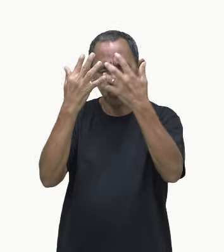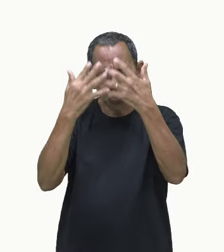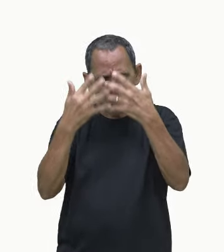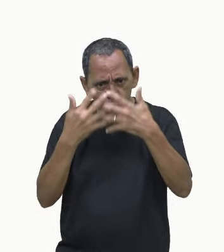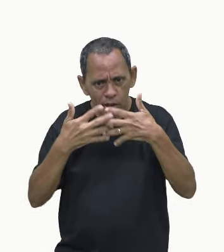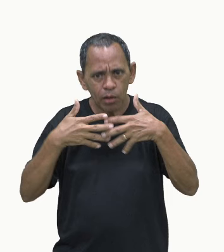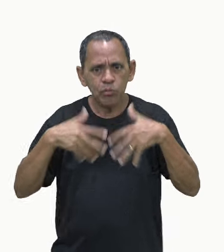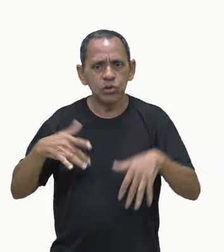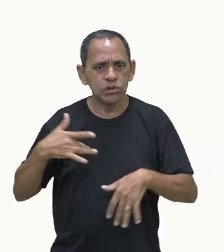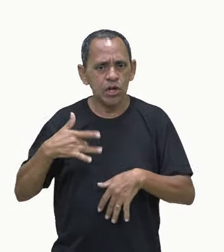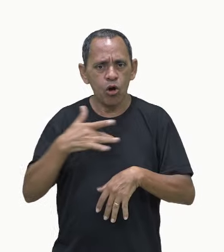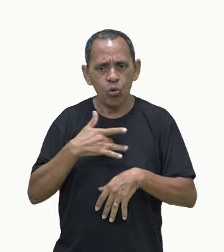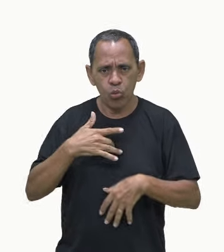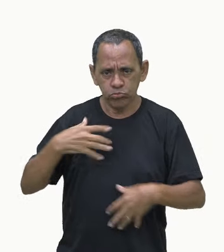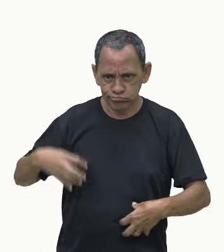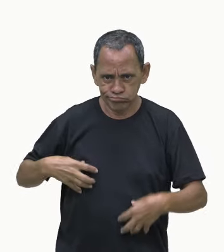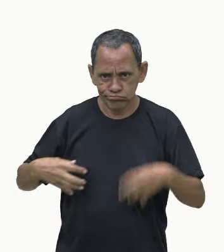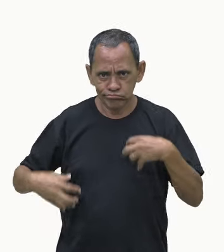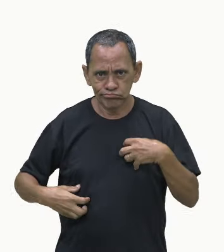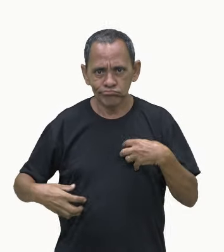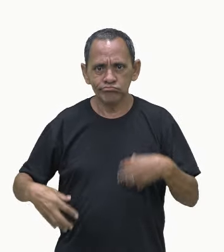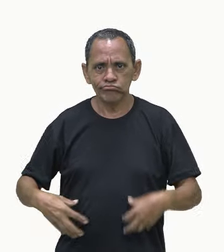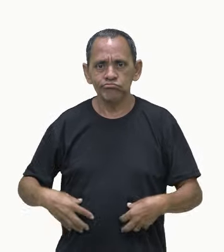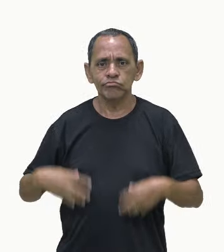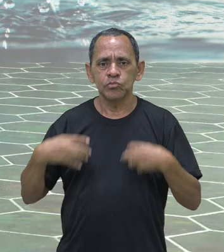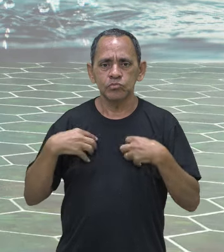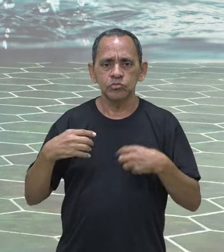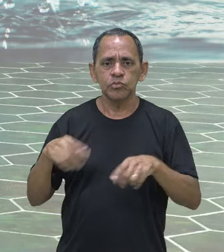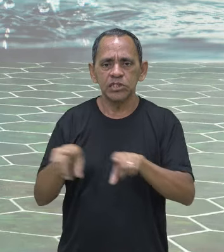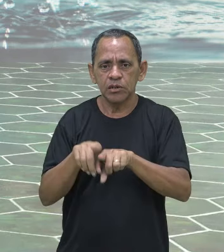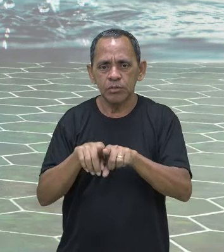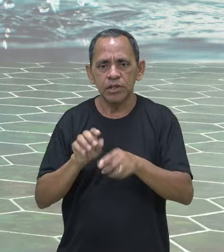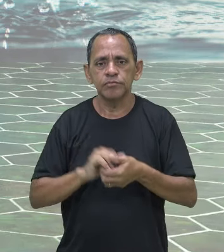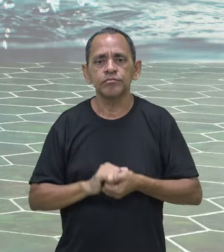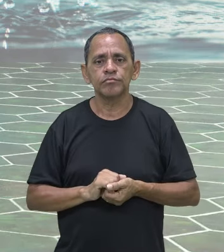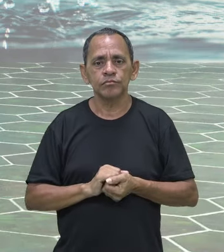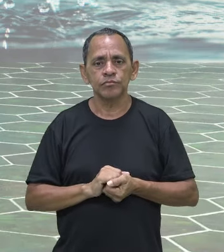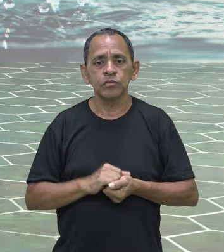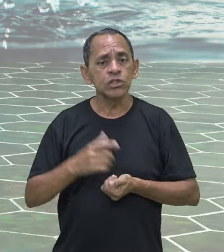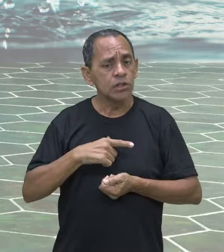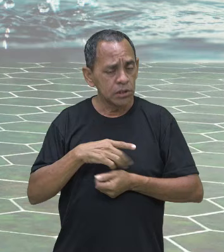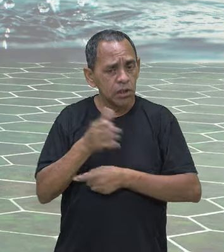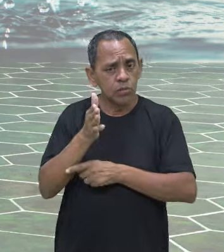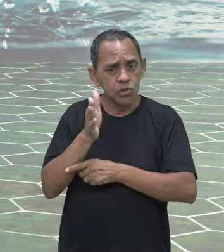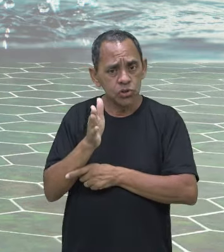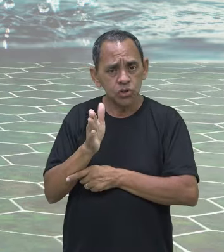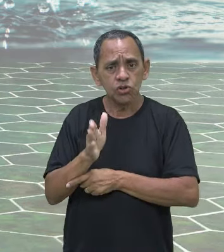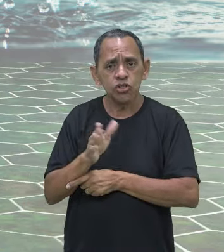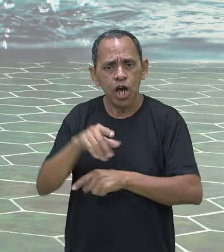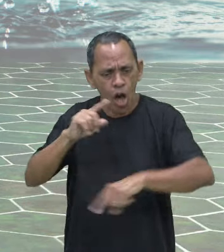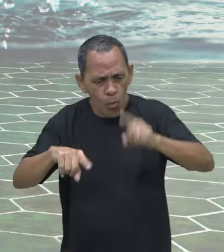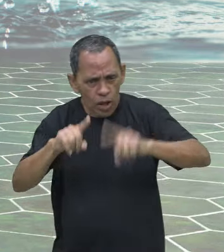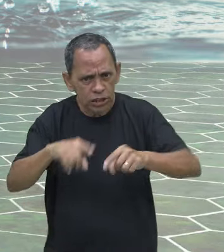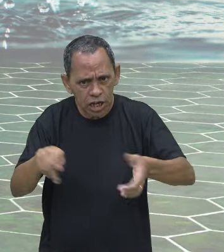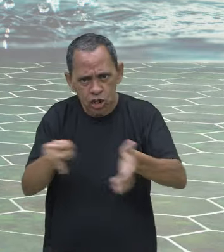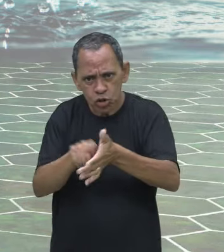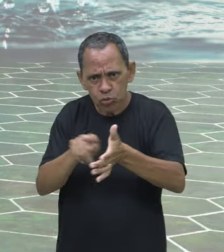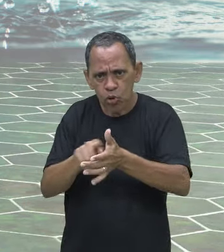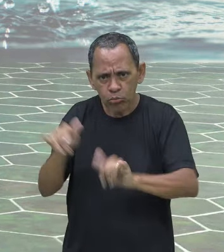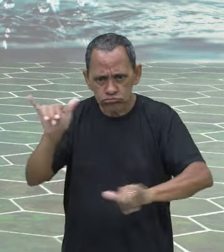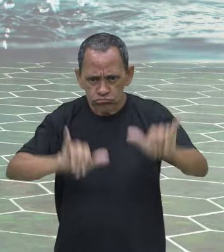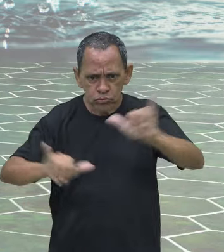saúde dos organismos. Então, nós temos ali já elementos químicos que